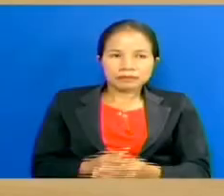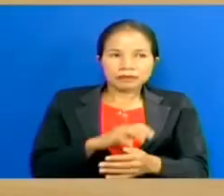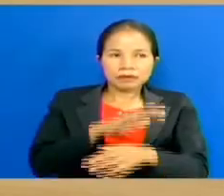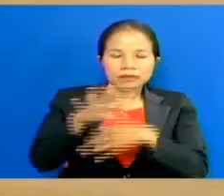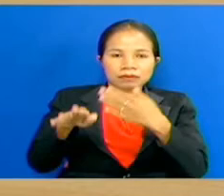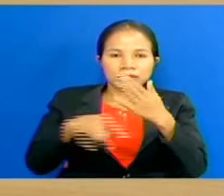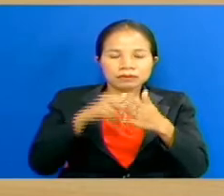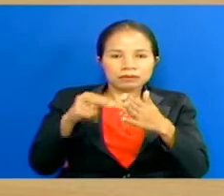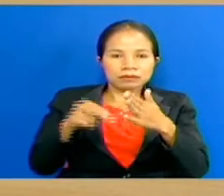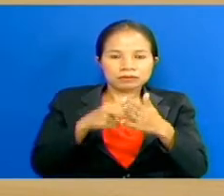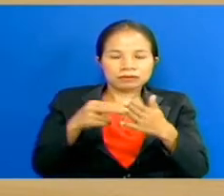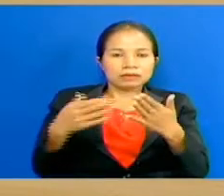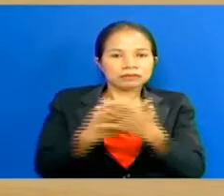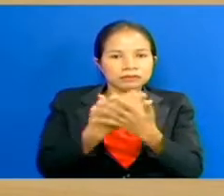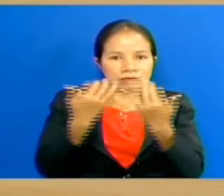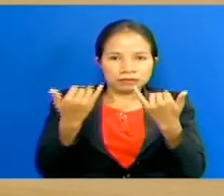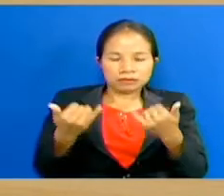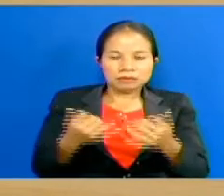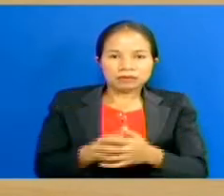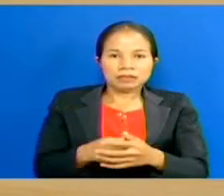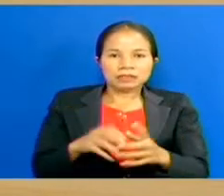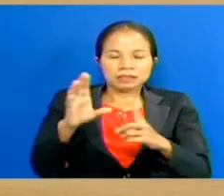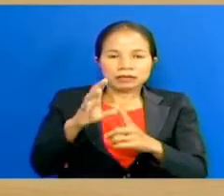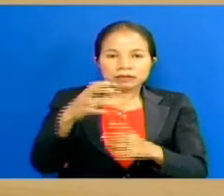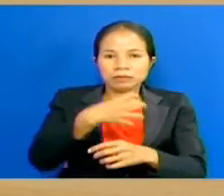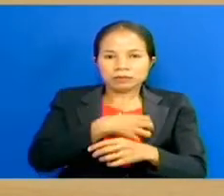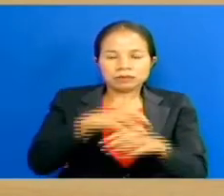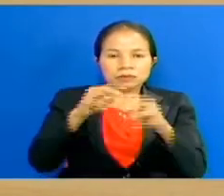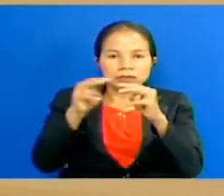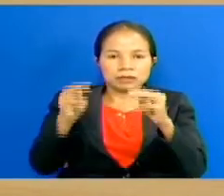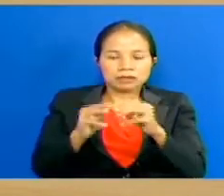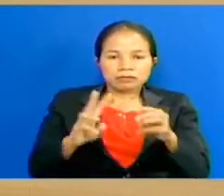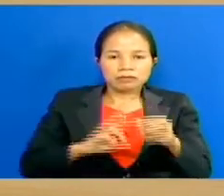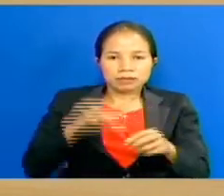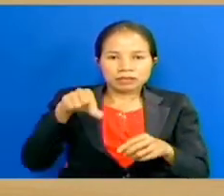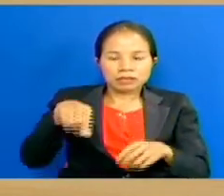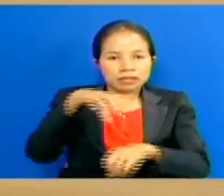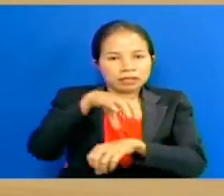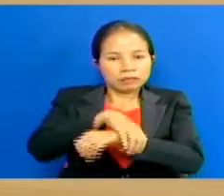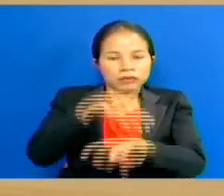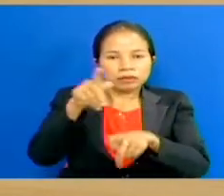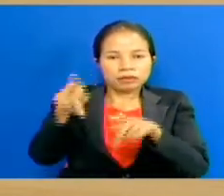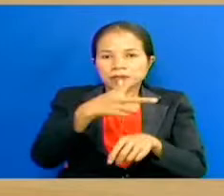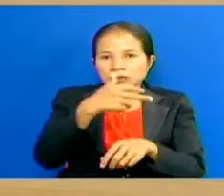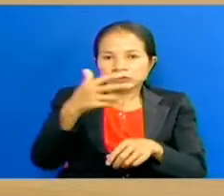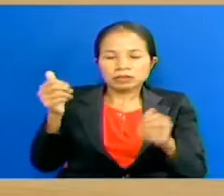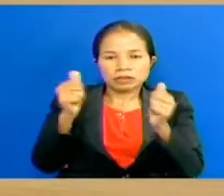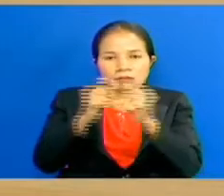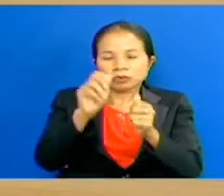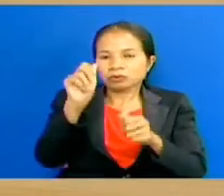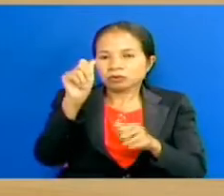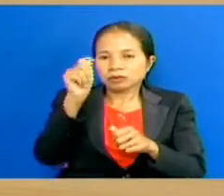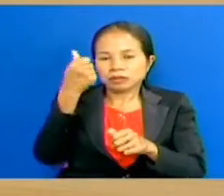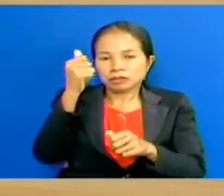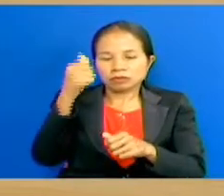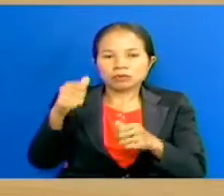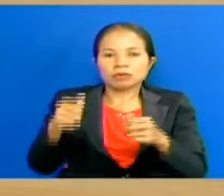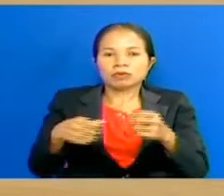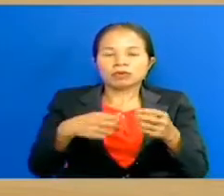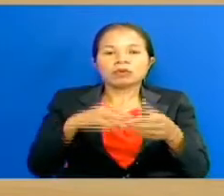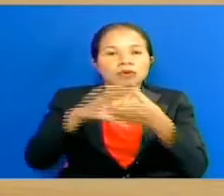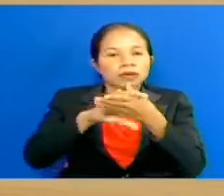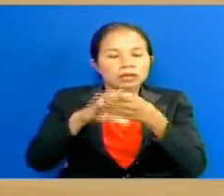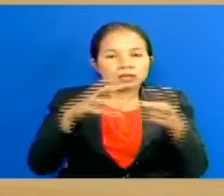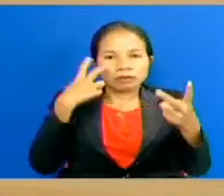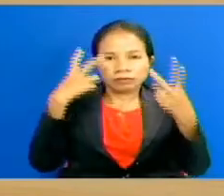Malucira, filha, falma e irá, breaking news. Comando PNT, município, Viqueque, captura cidadão indonésia, Naysanulo, Rovisa,